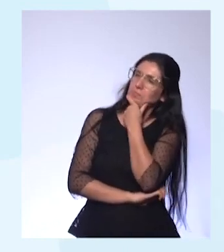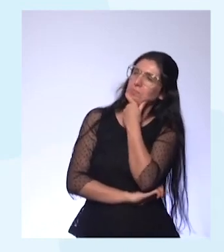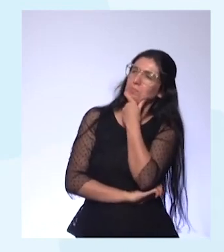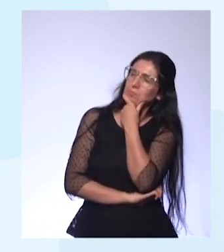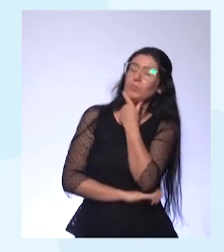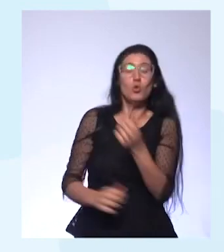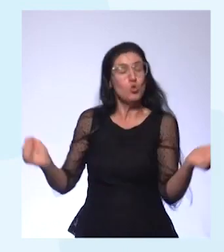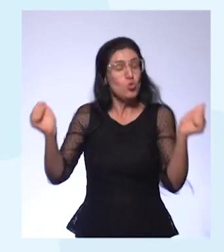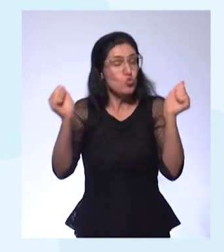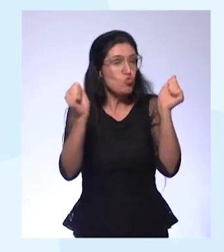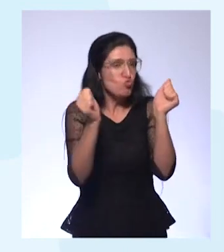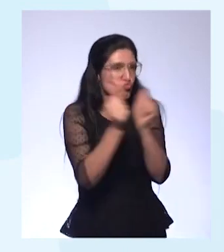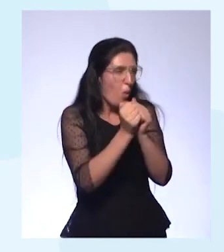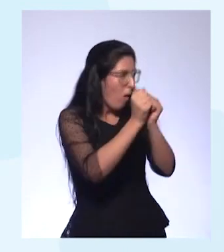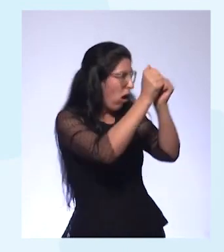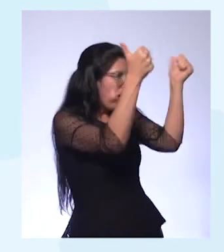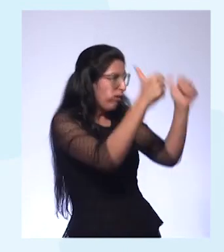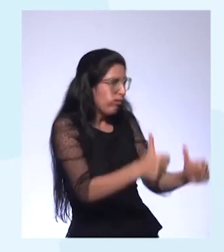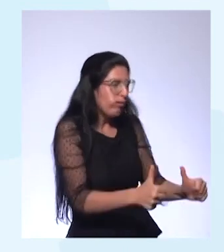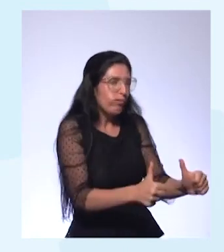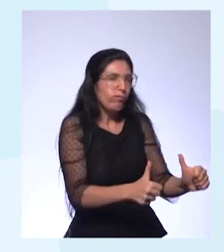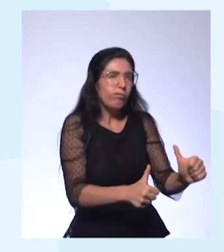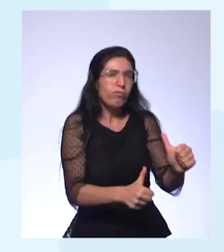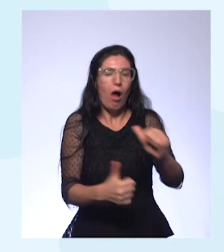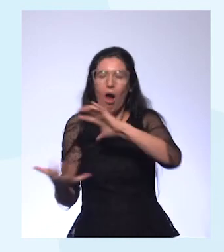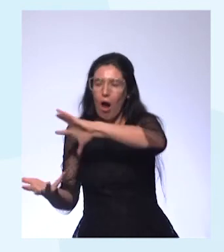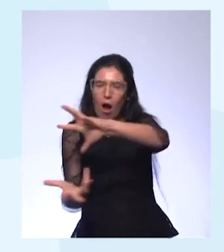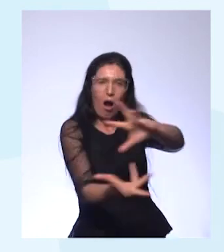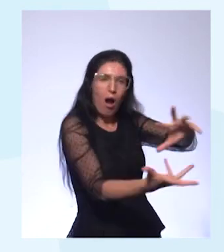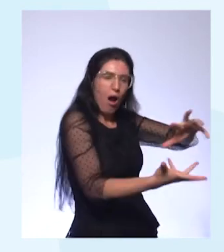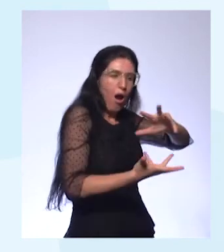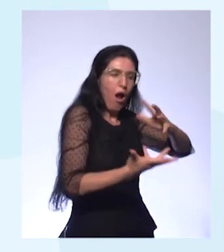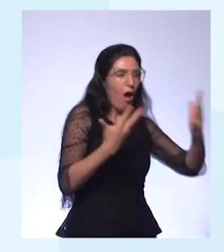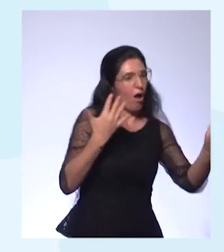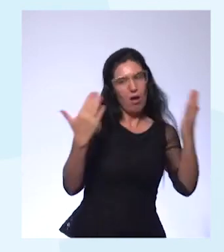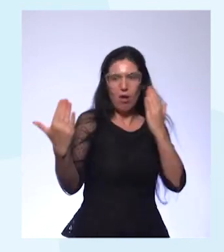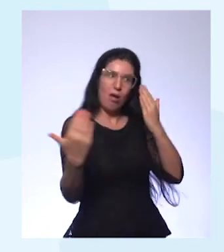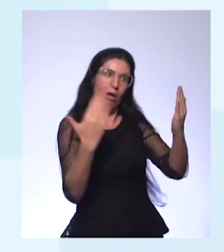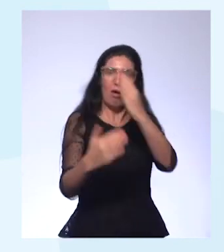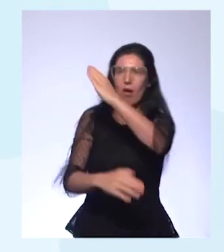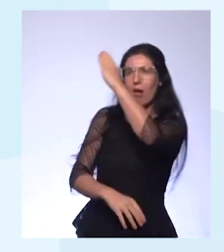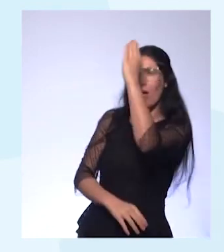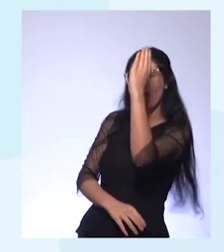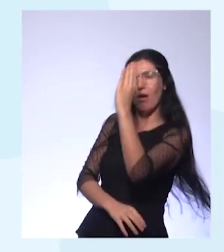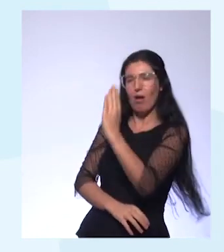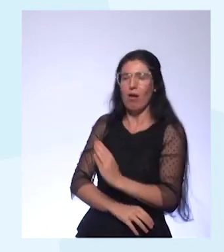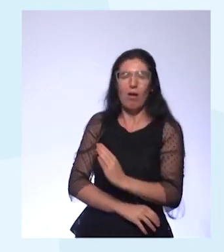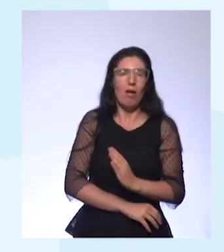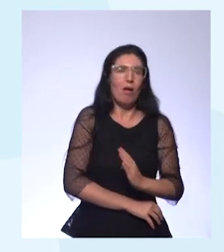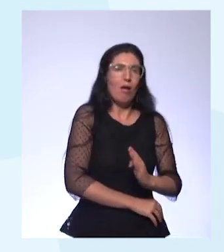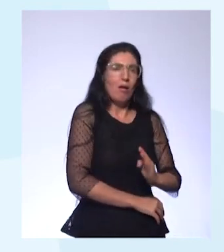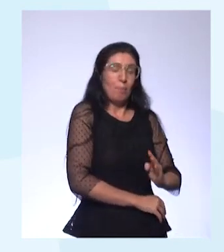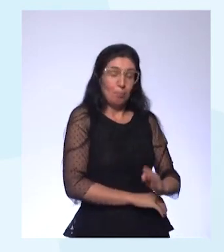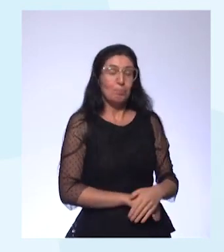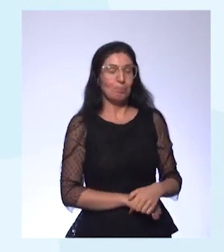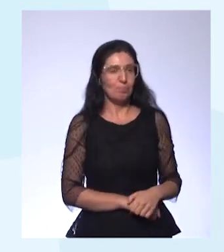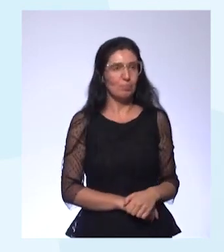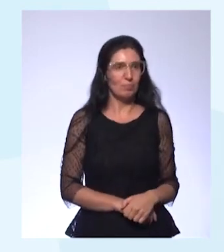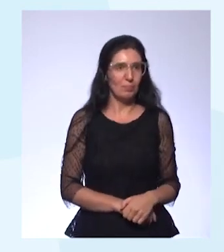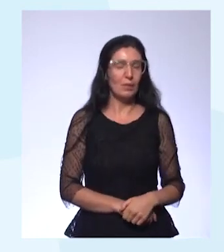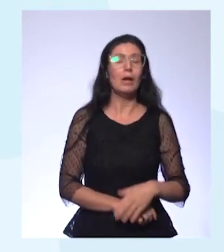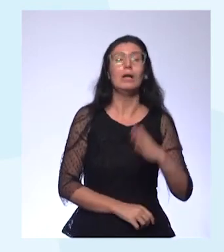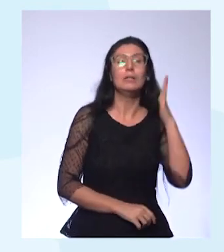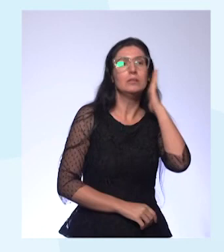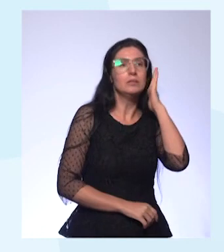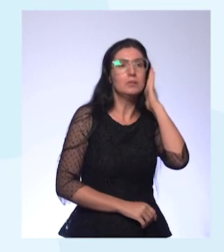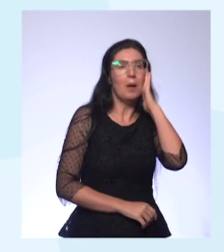junto com os climas do planeta, principalmente nas zonas térmicas do planeta, né? Então, a gente sabe que nos